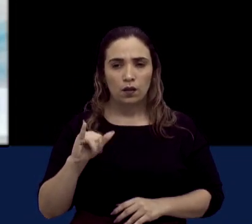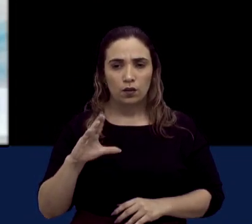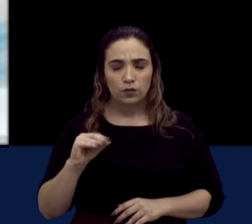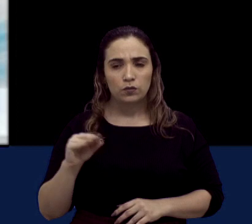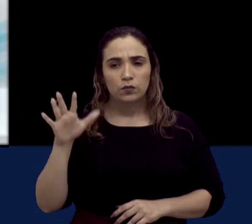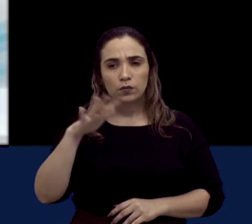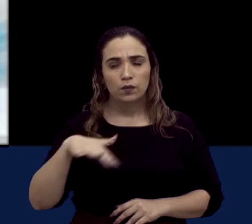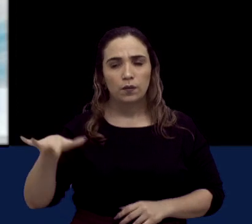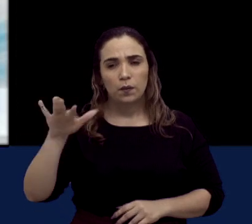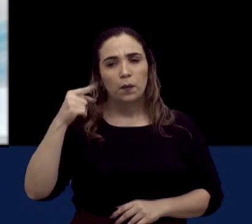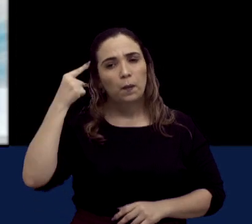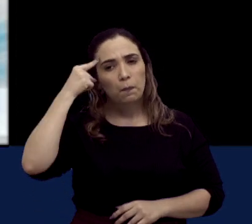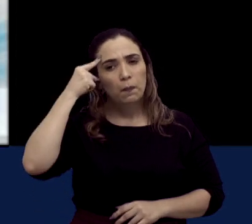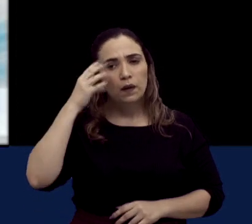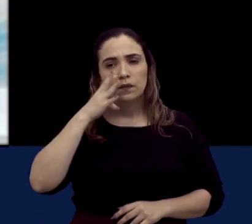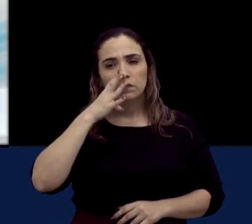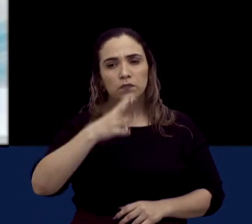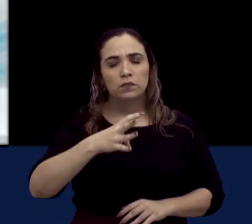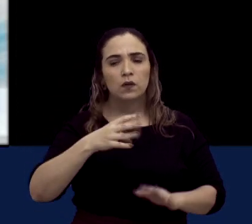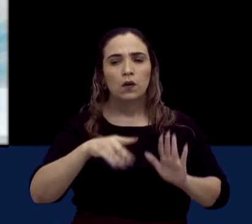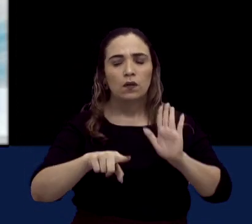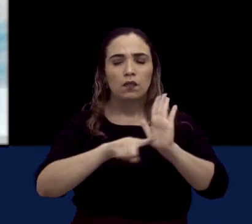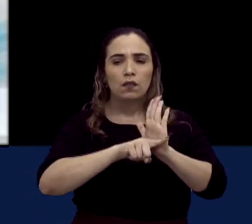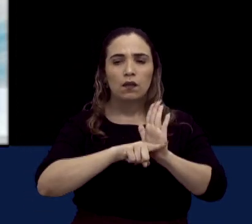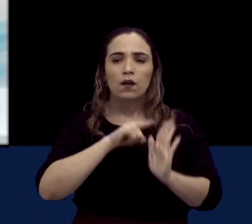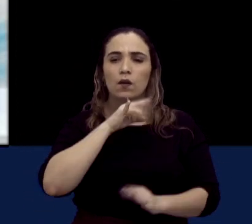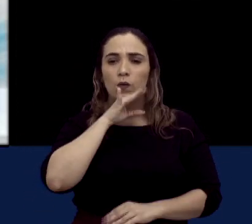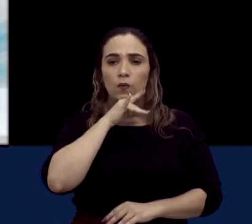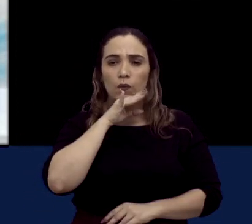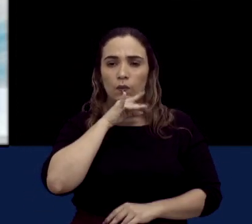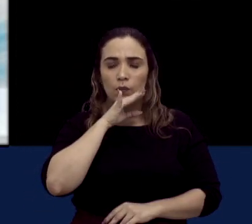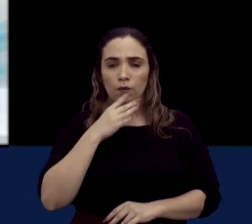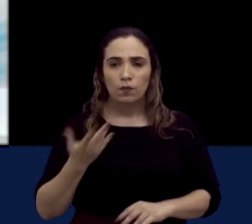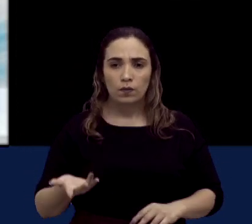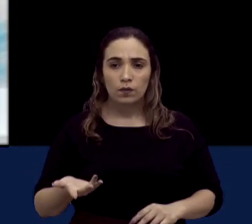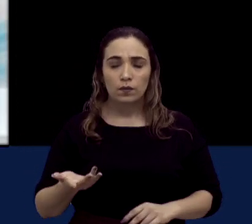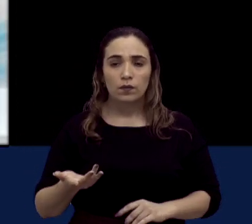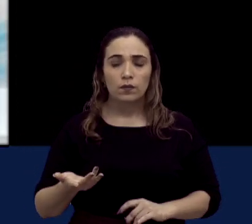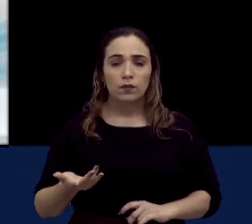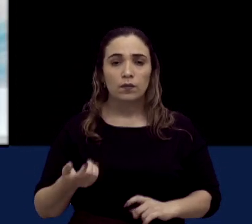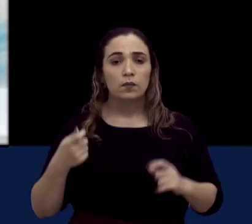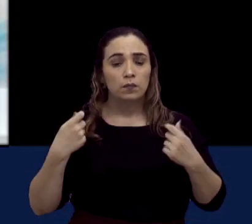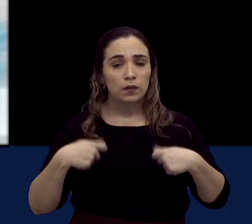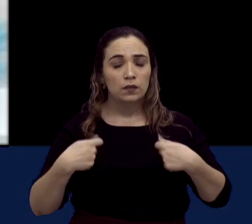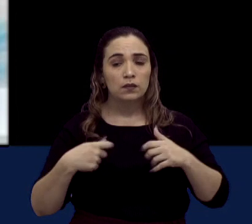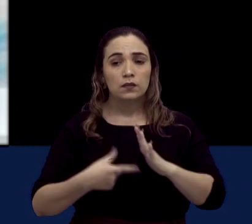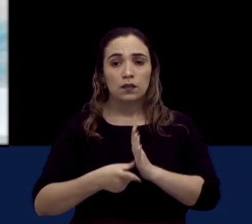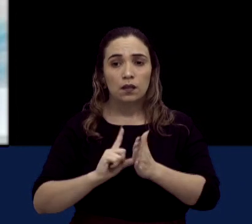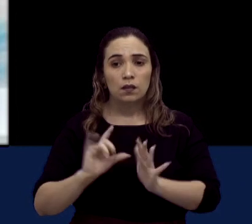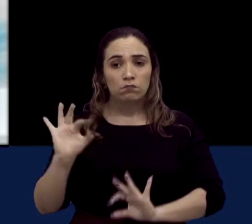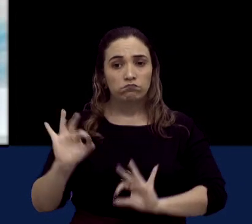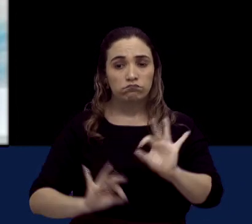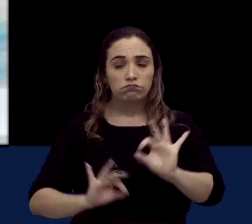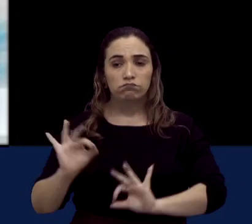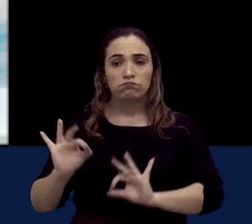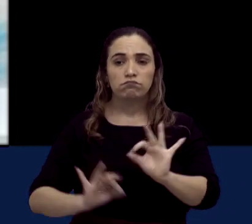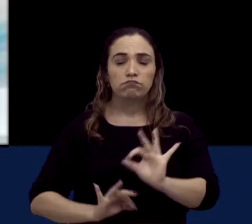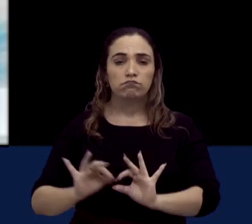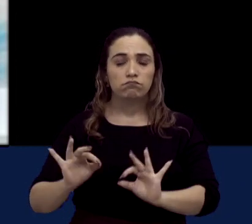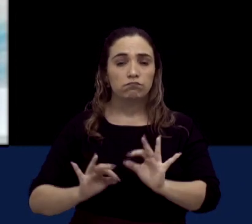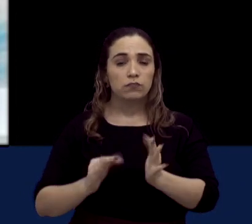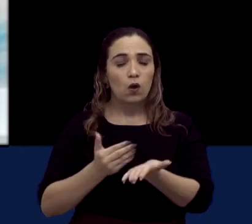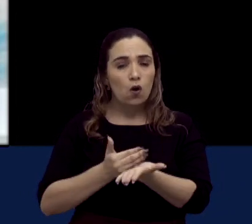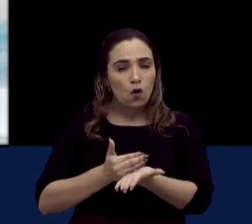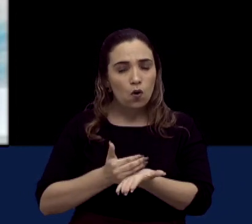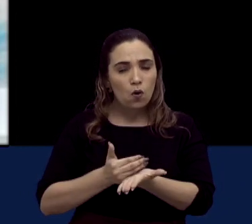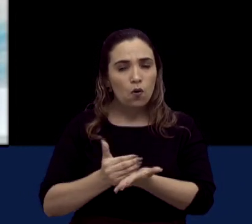visto como algo ruim, dependendo da forma como ele é colocado, se ele for colocado na sua